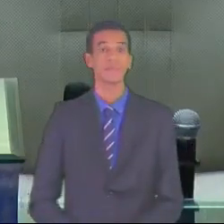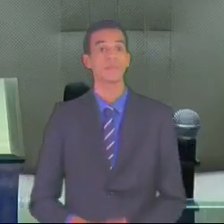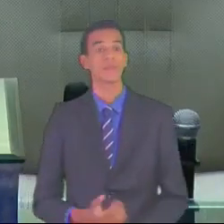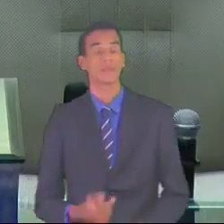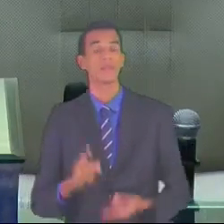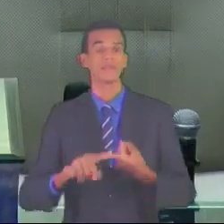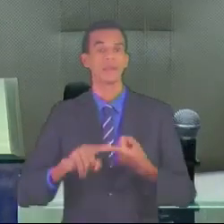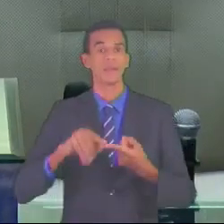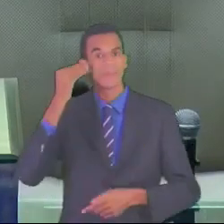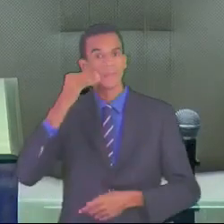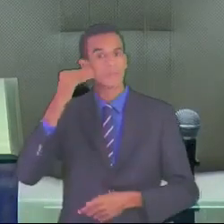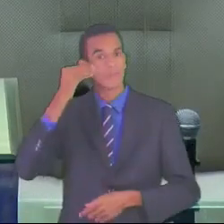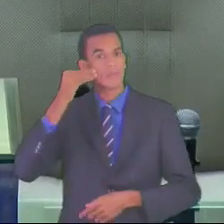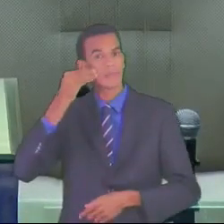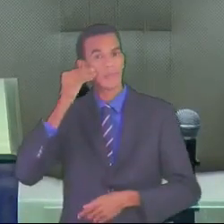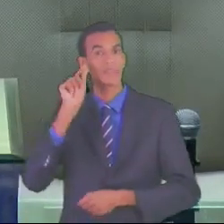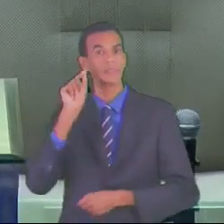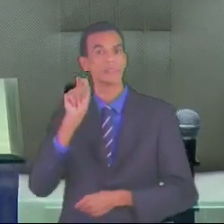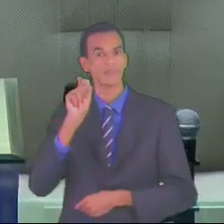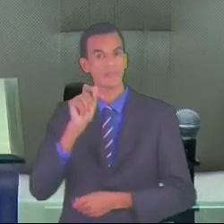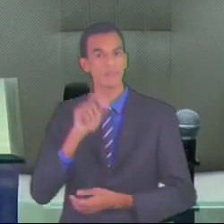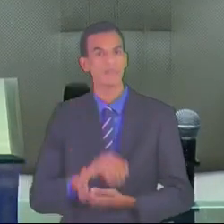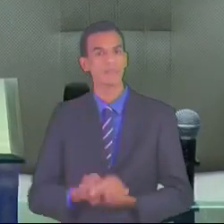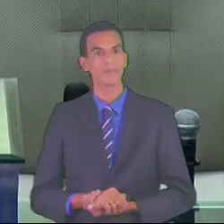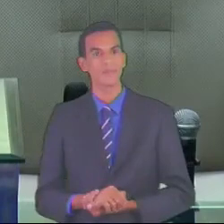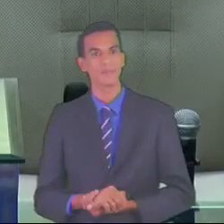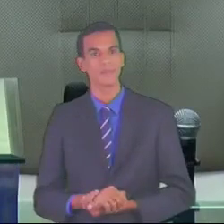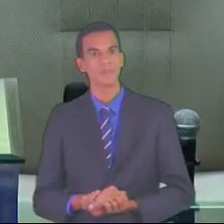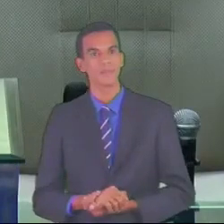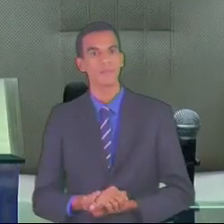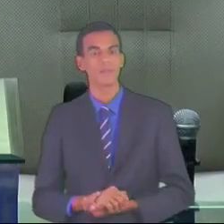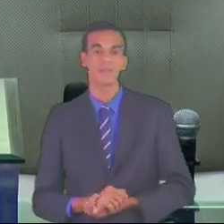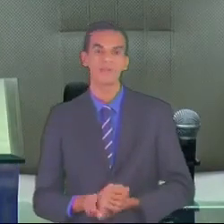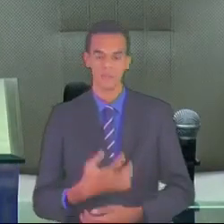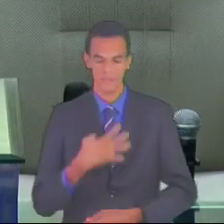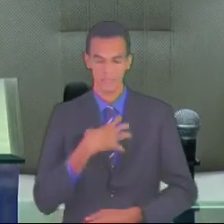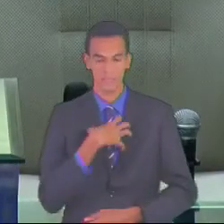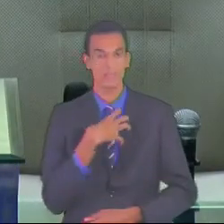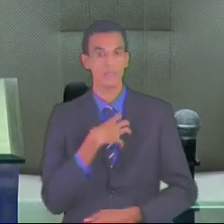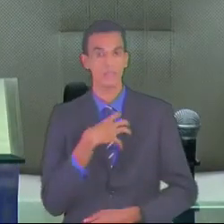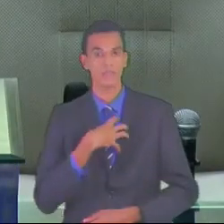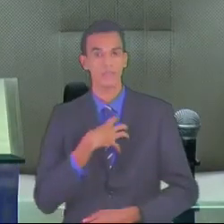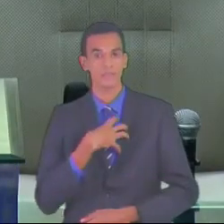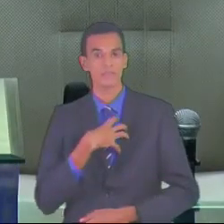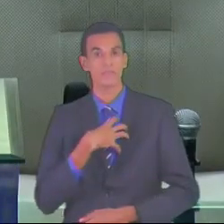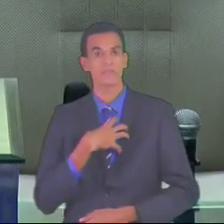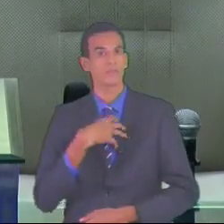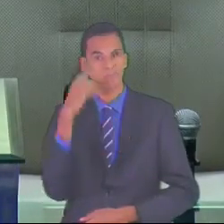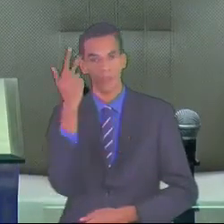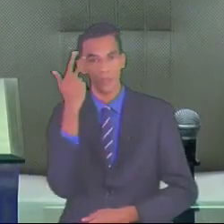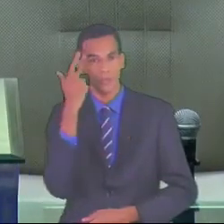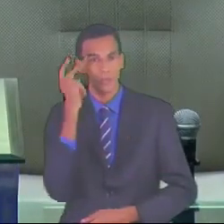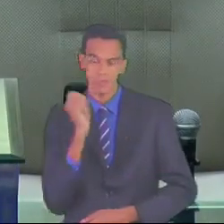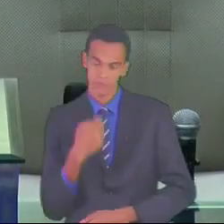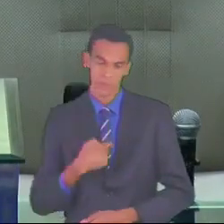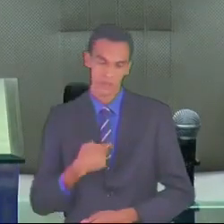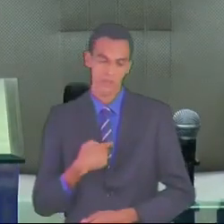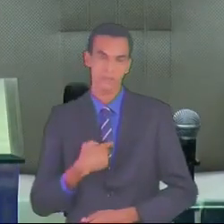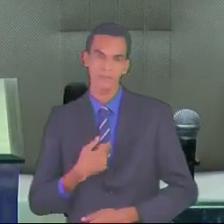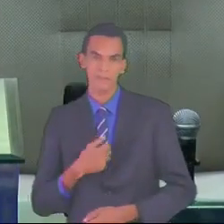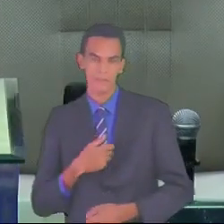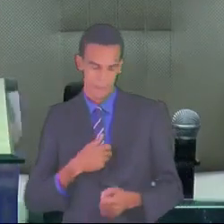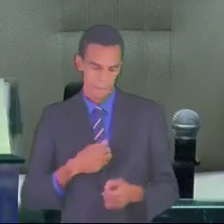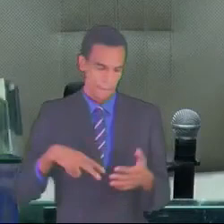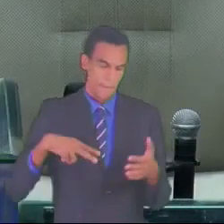Fora as experiências que são os sintomas naturais. Quando você leva uma pancada que